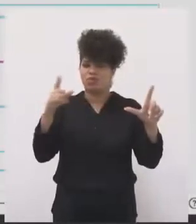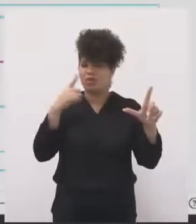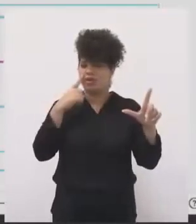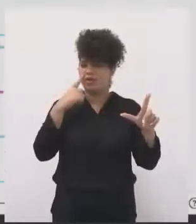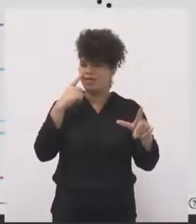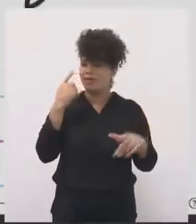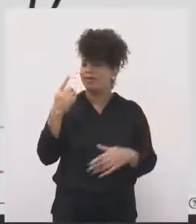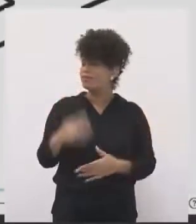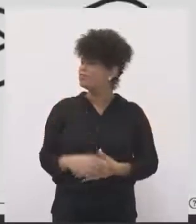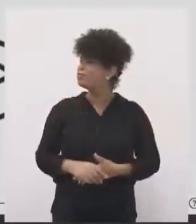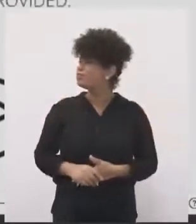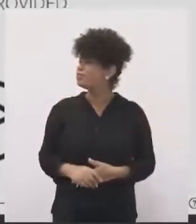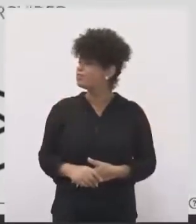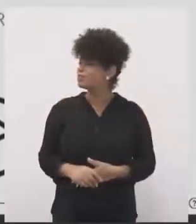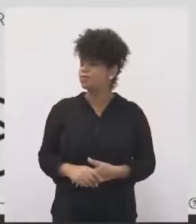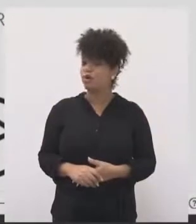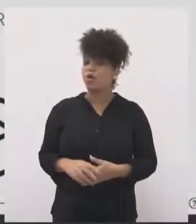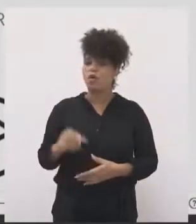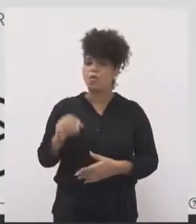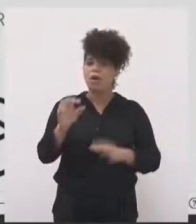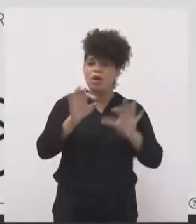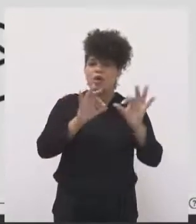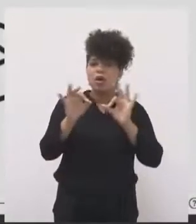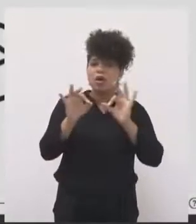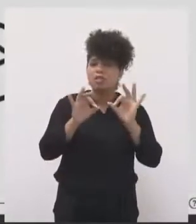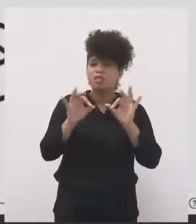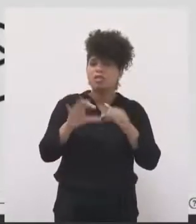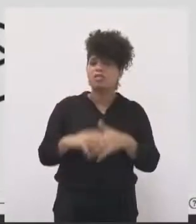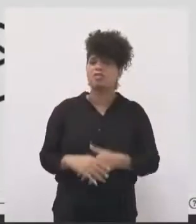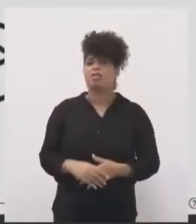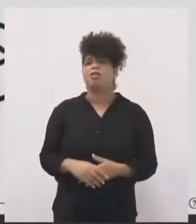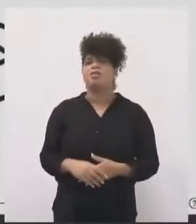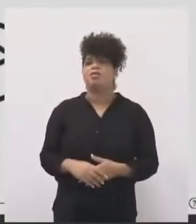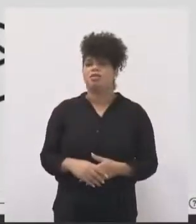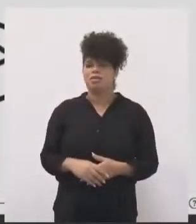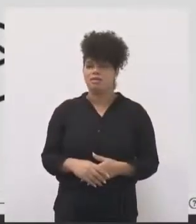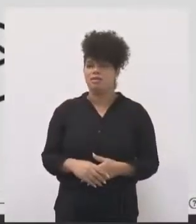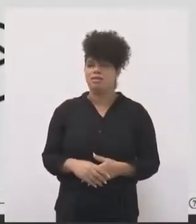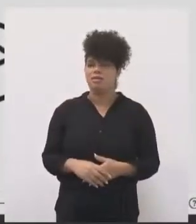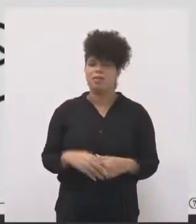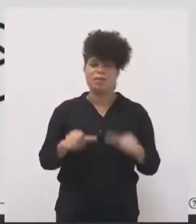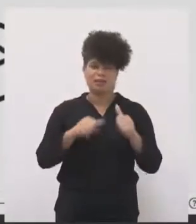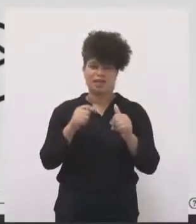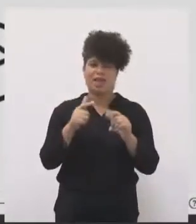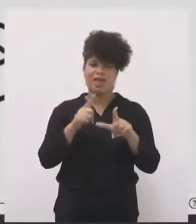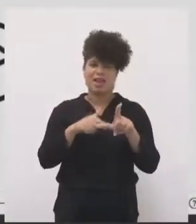página, de repente, para editar alguma coisa. Aqui, se eu quiser trocar essas orientações, posso colocar